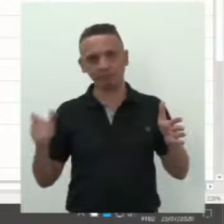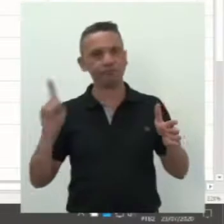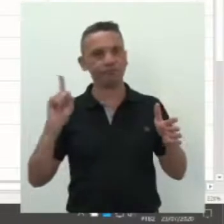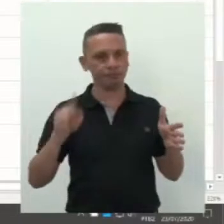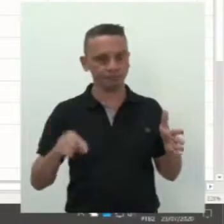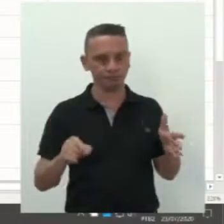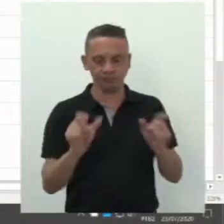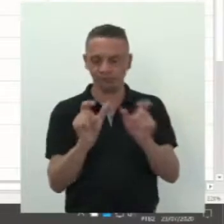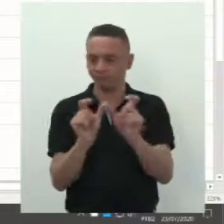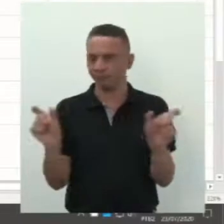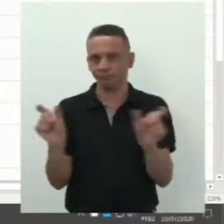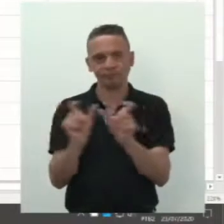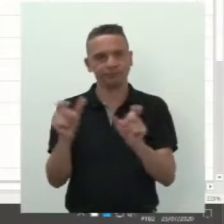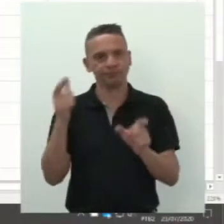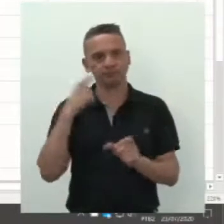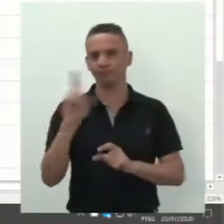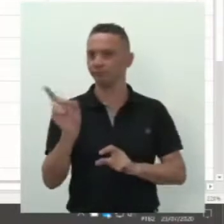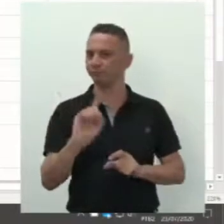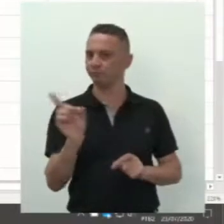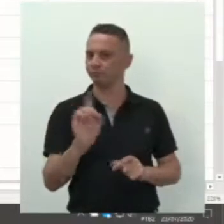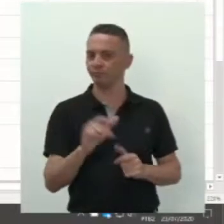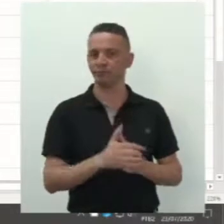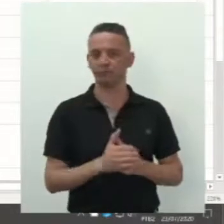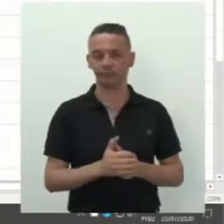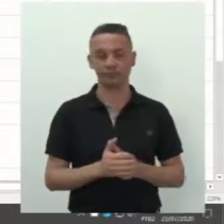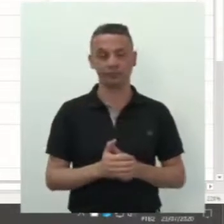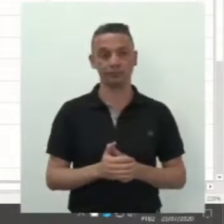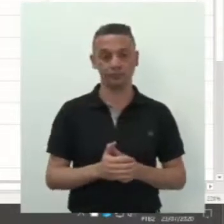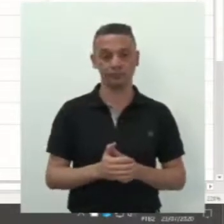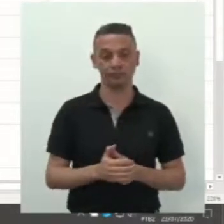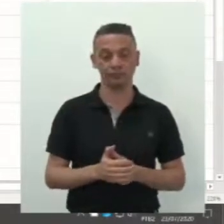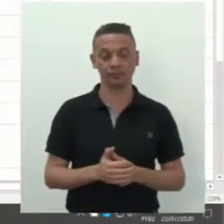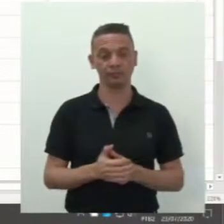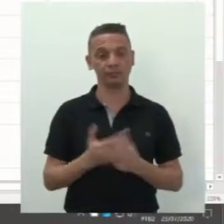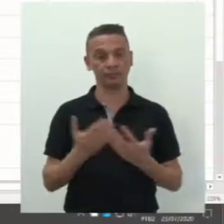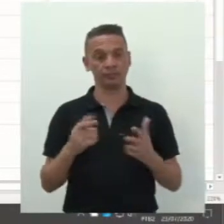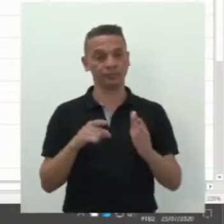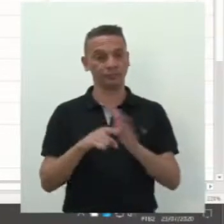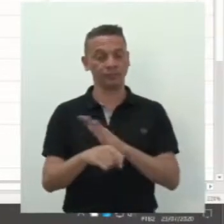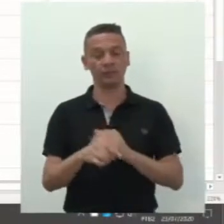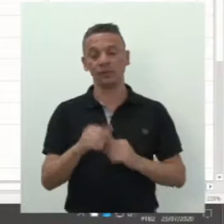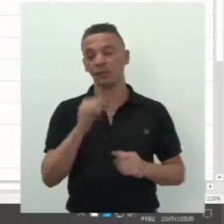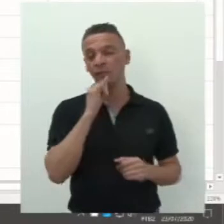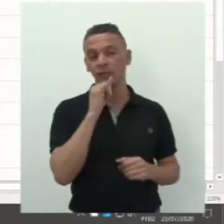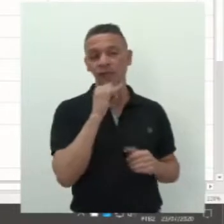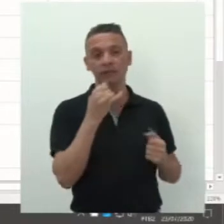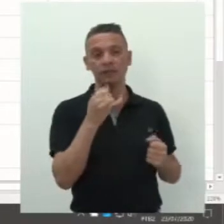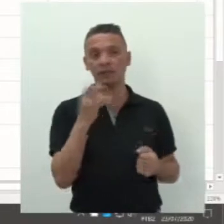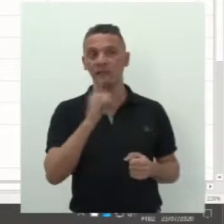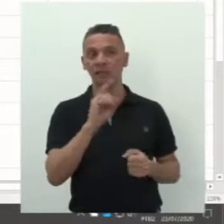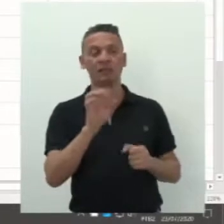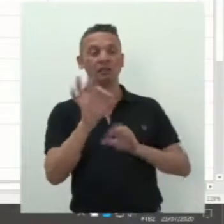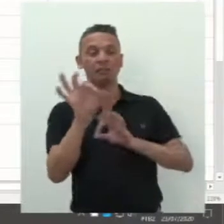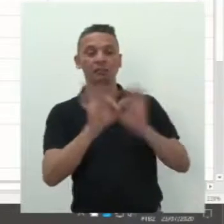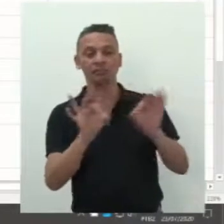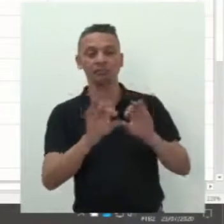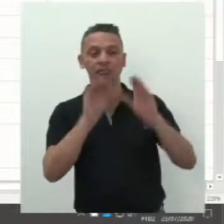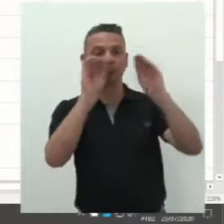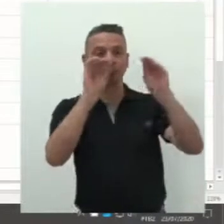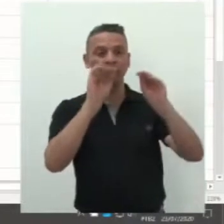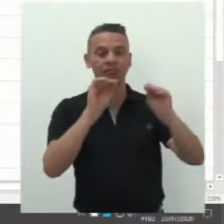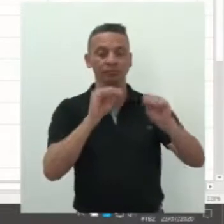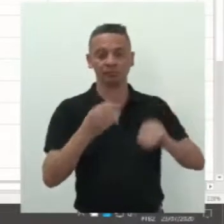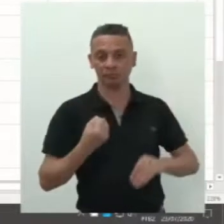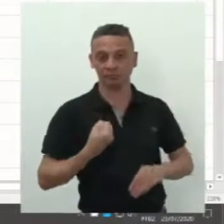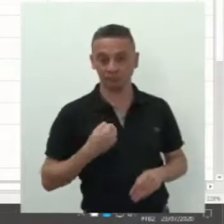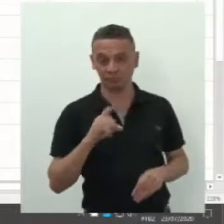tamanho de coluna, você não vai conseguir visualizar o número. Mas acho que ela está colocando por questão que acho que não deve estar configurado